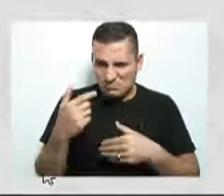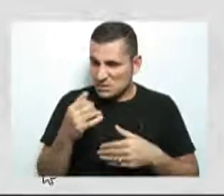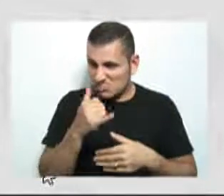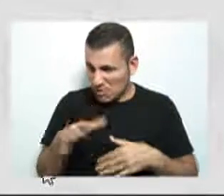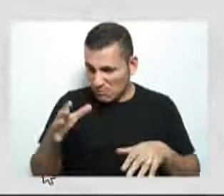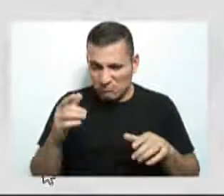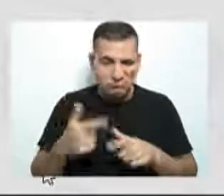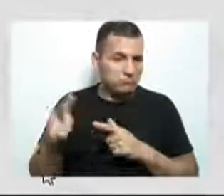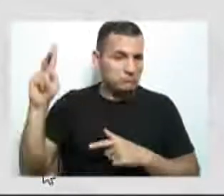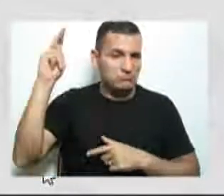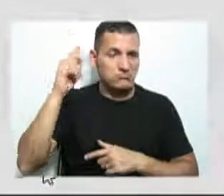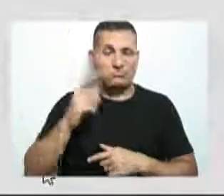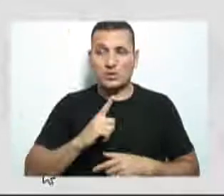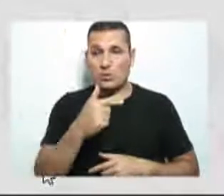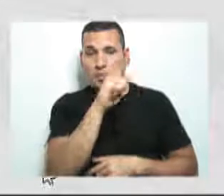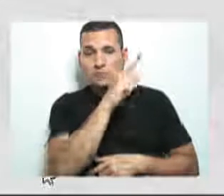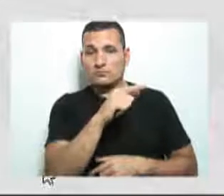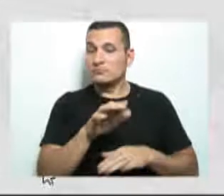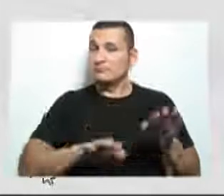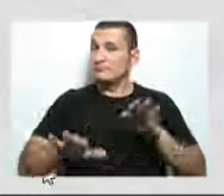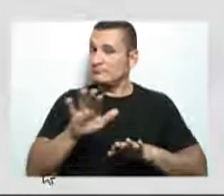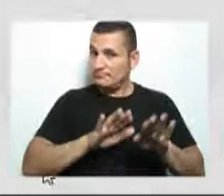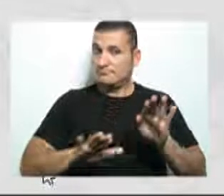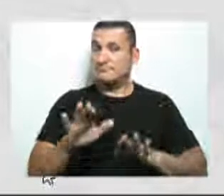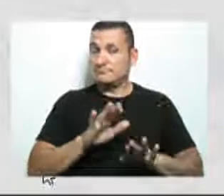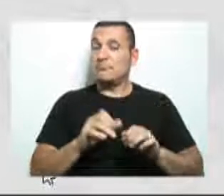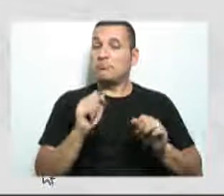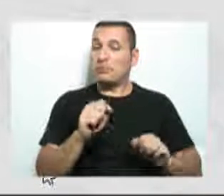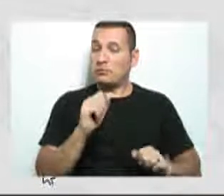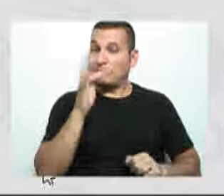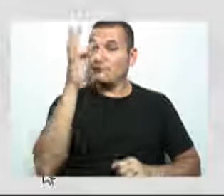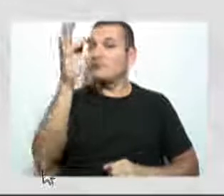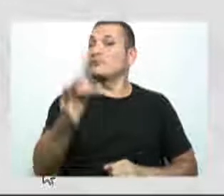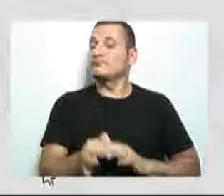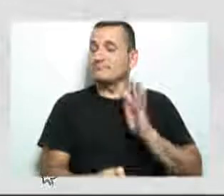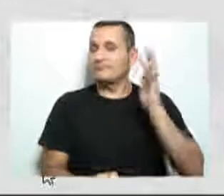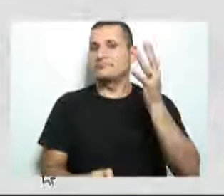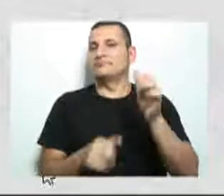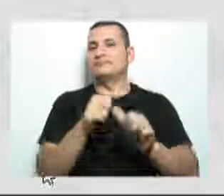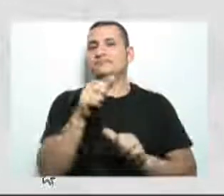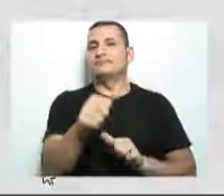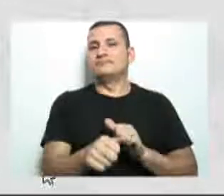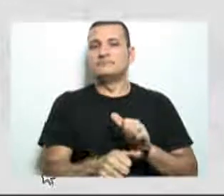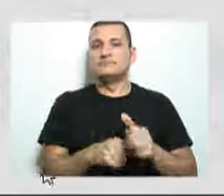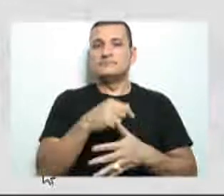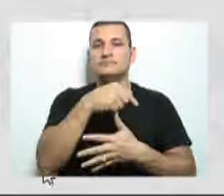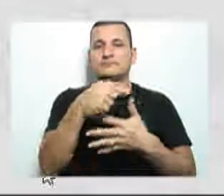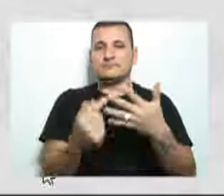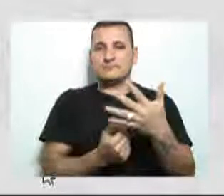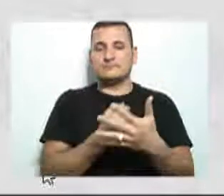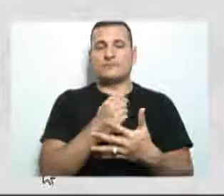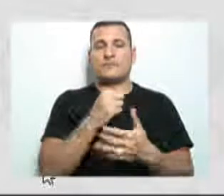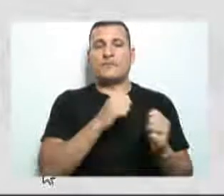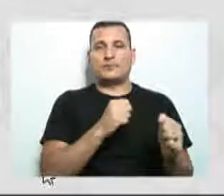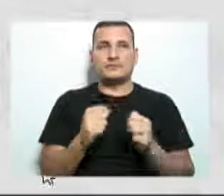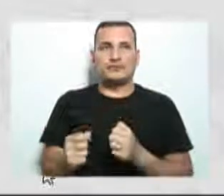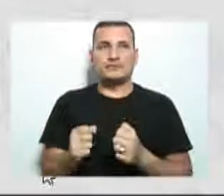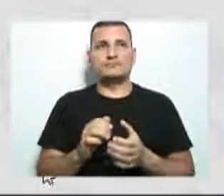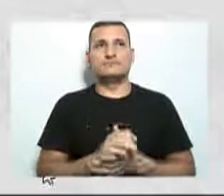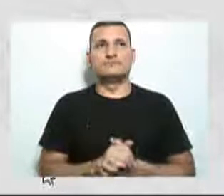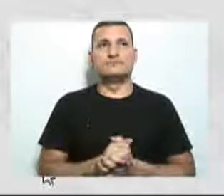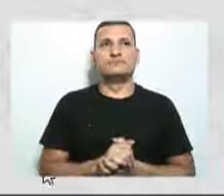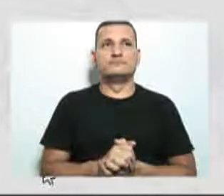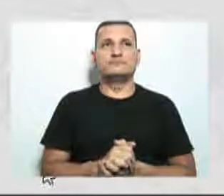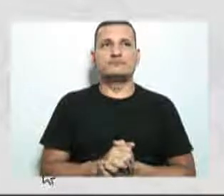comprar. Cuidado! A vida dá muitas voltas e a gente tem que tomar cuidado com isso daí. Os 5 tipos de poder. Para esse nosso amigo Fresh e